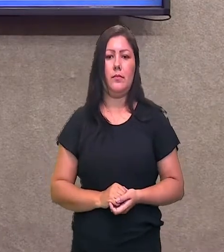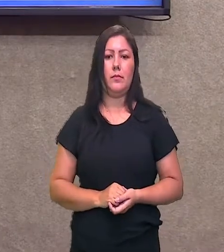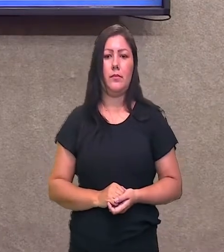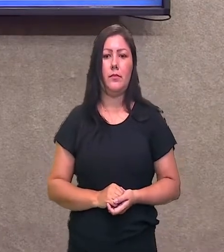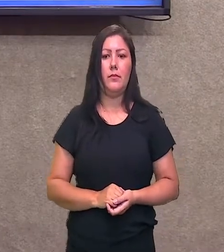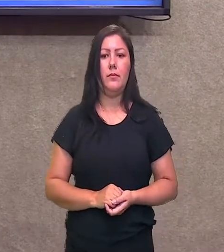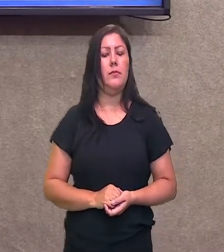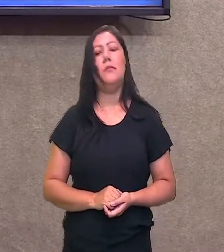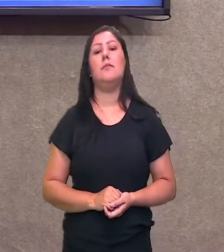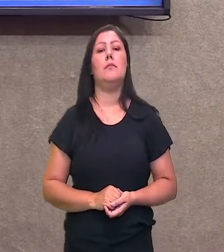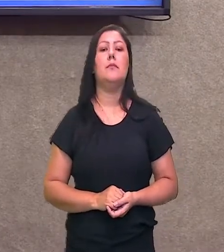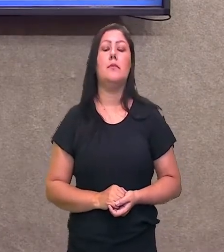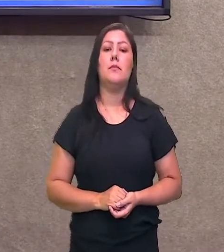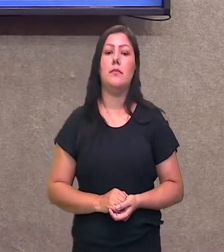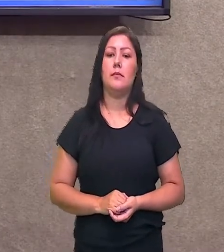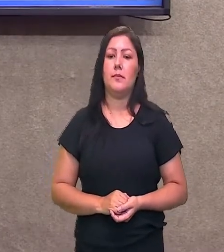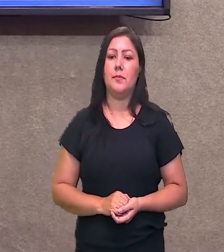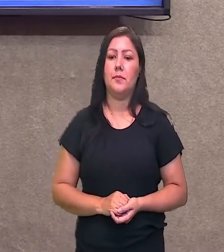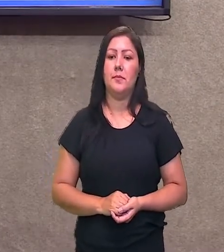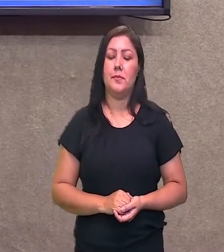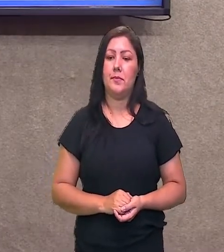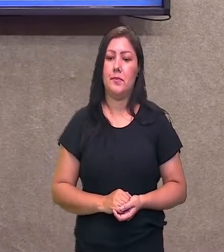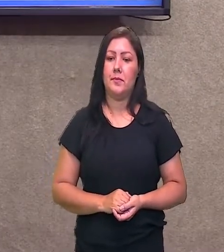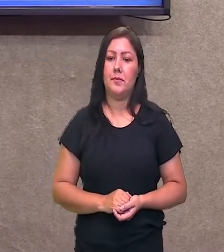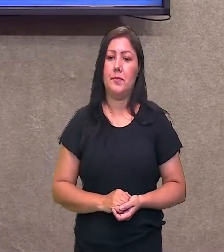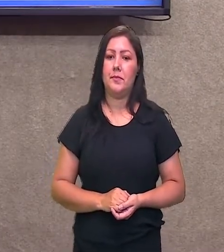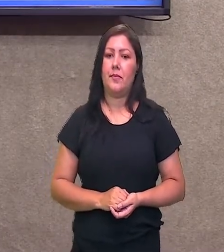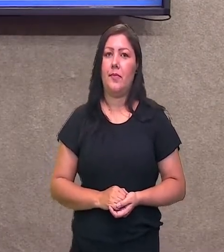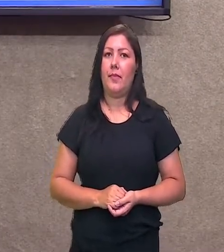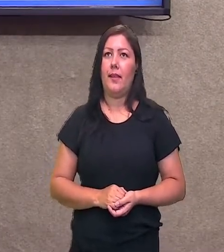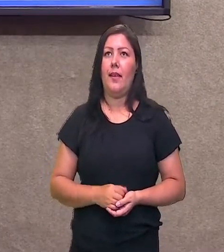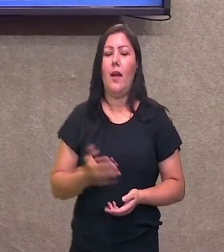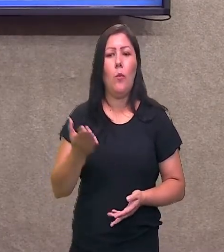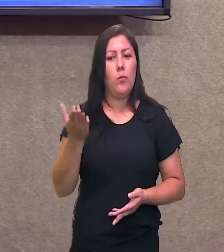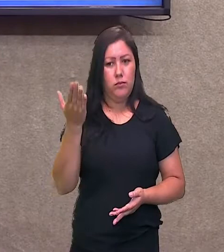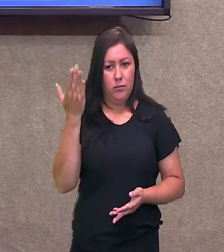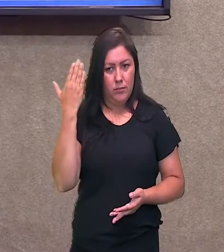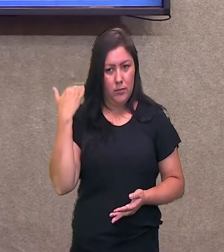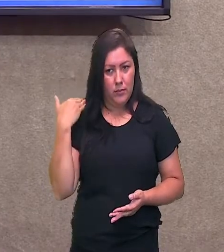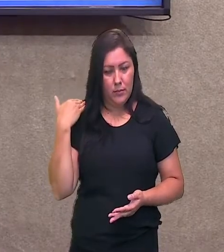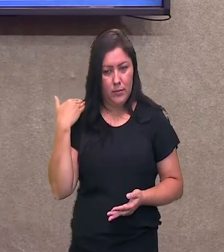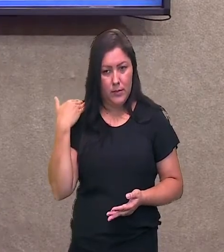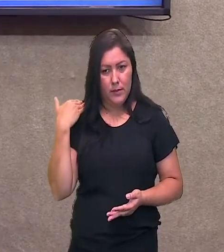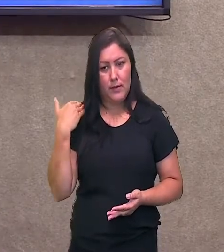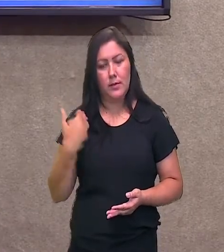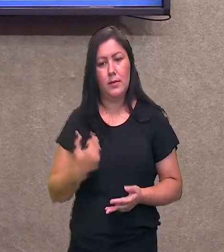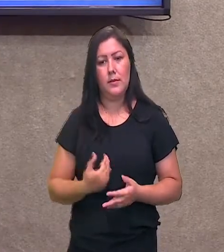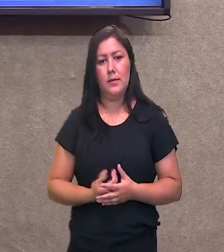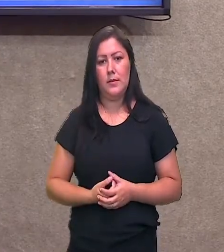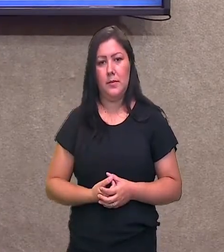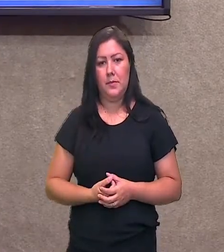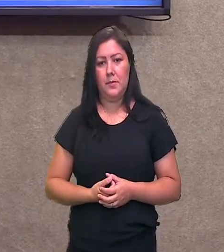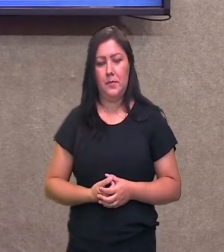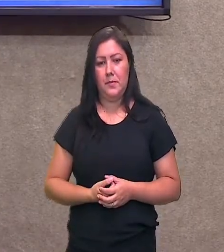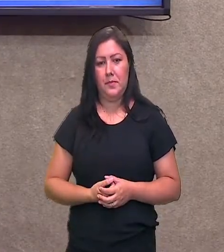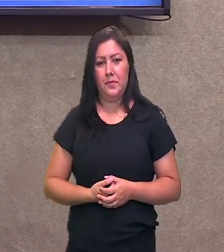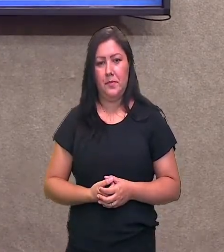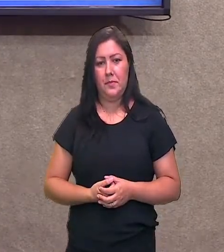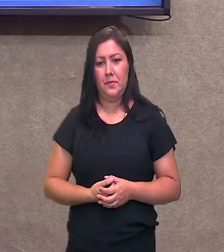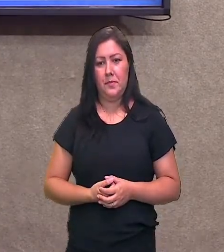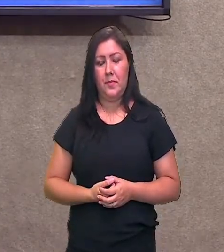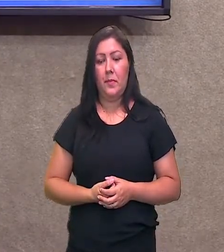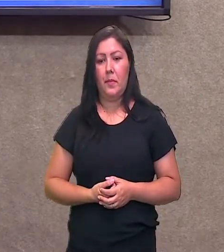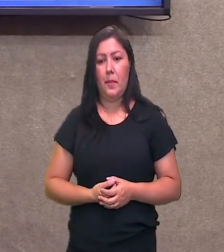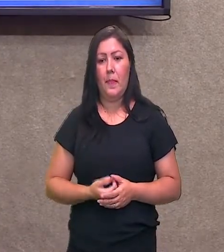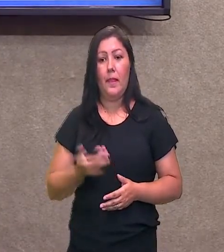O antigo que eu falo, o anterior, né? Vamos falar assim para ficar melhor. O outro